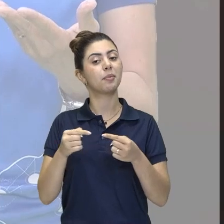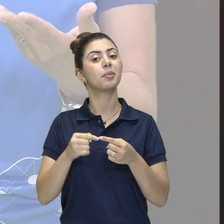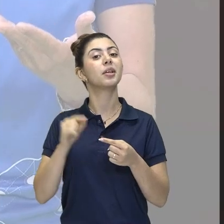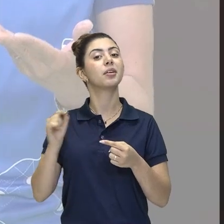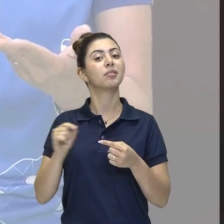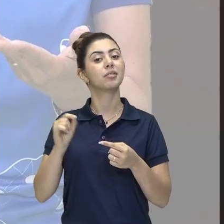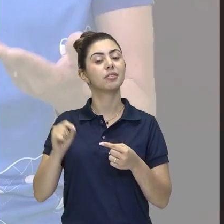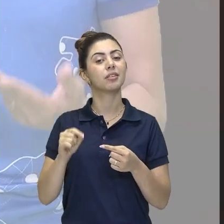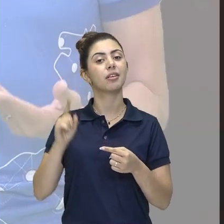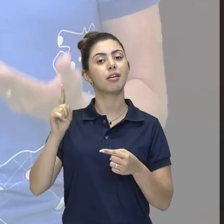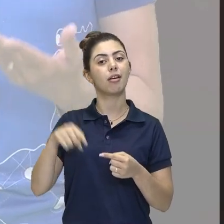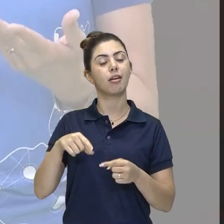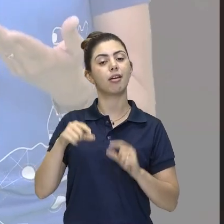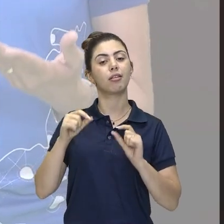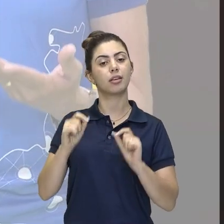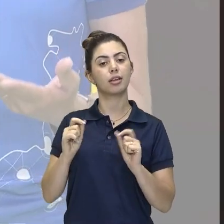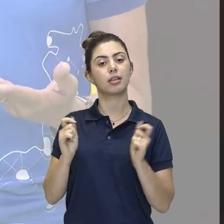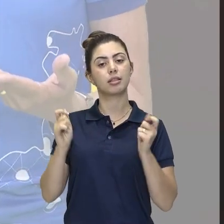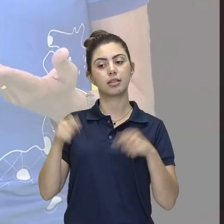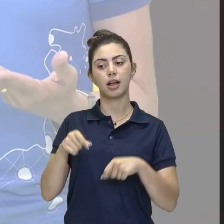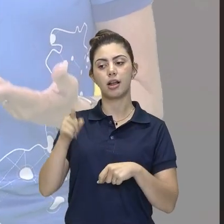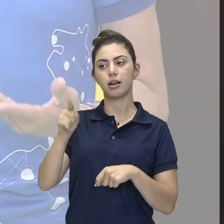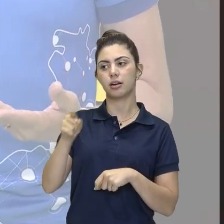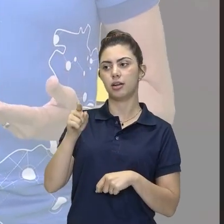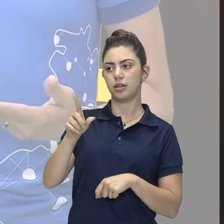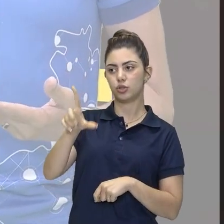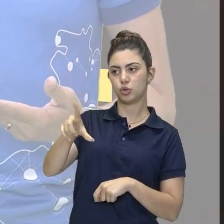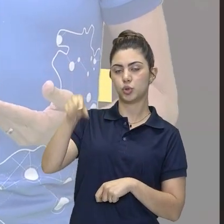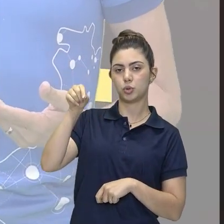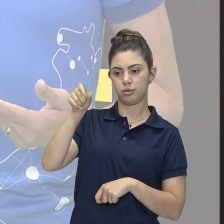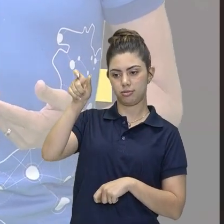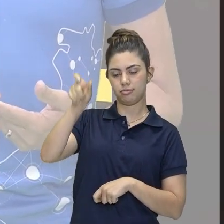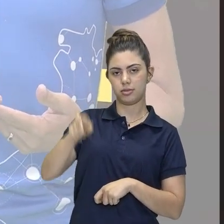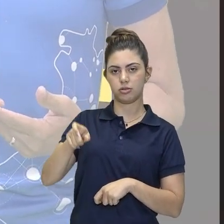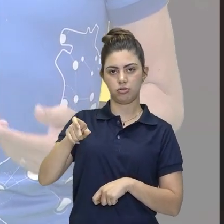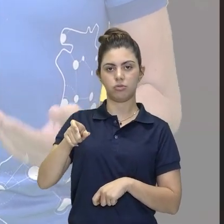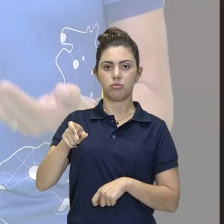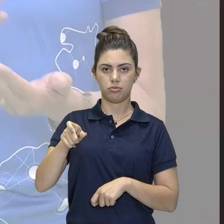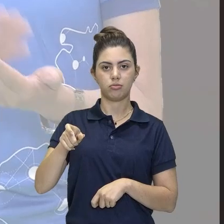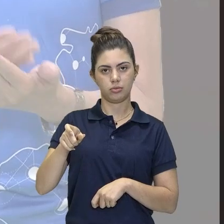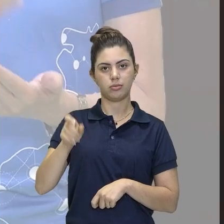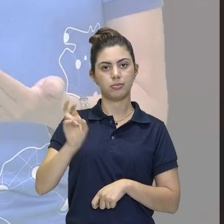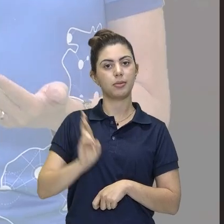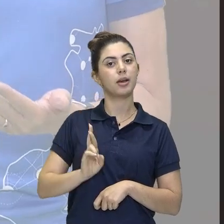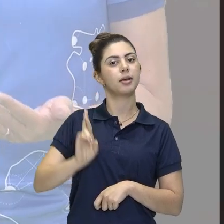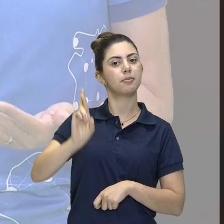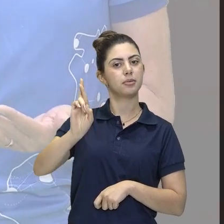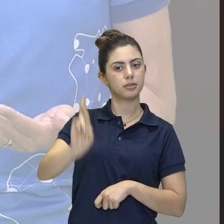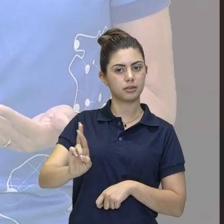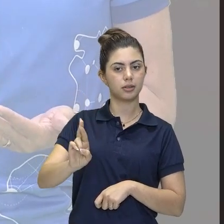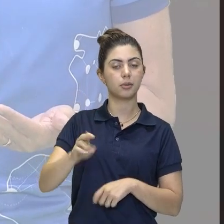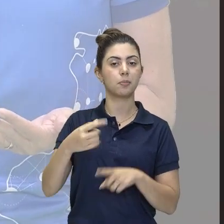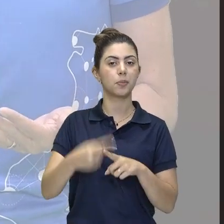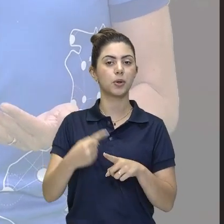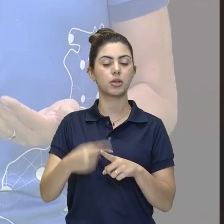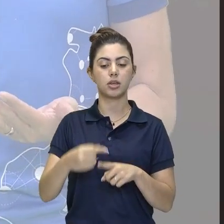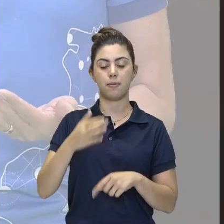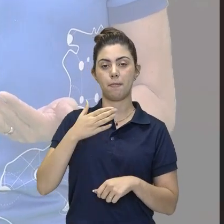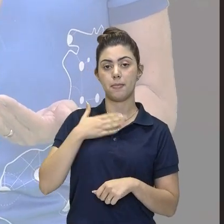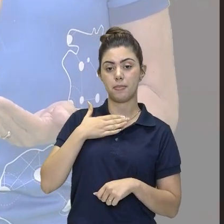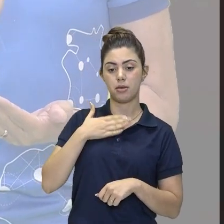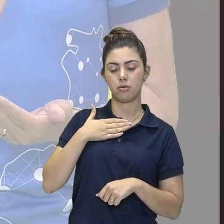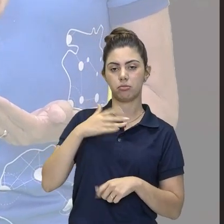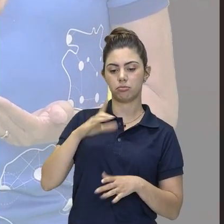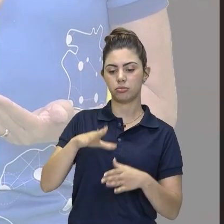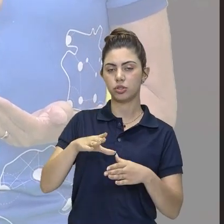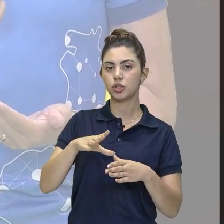delegamos poderes para esse candidato que foi eleito. Sim, porque eu ponho nas mãos dele